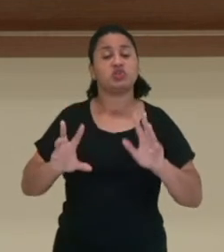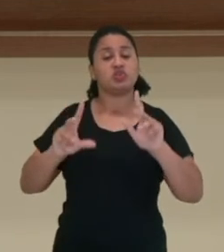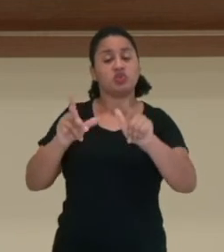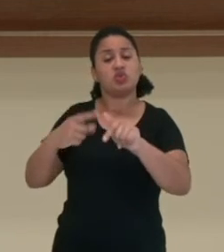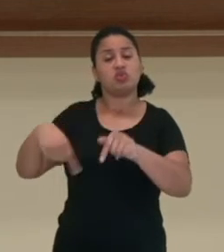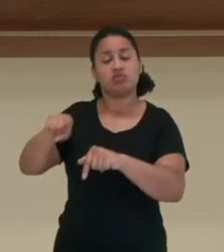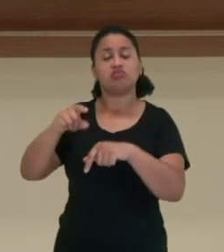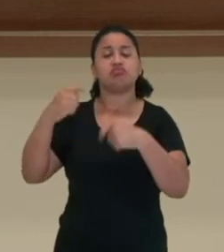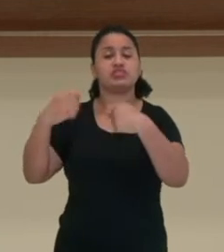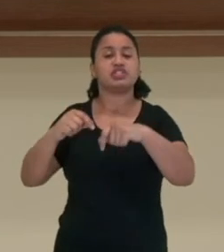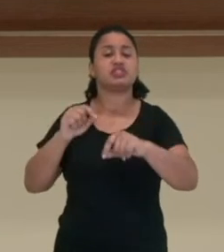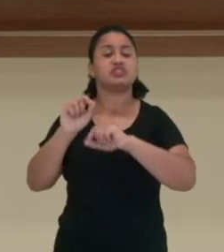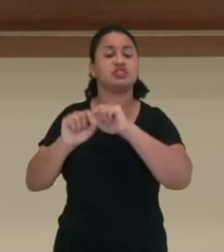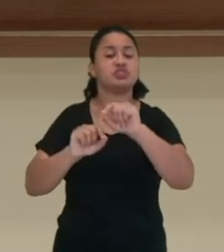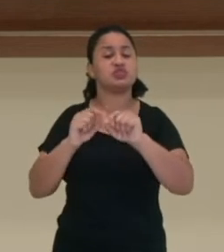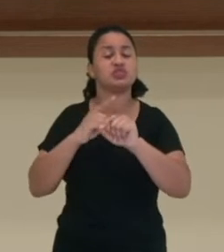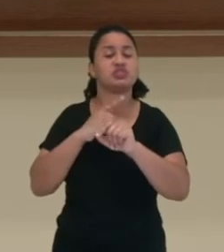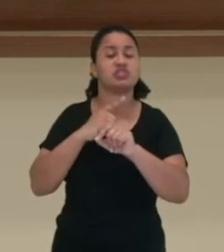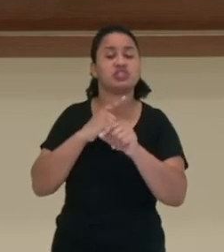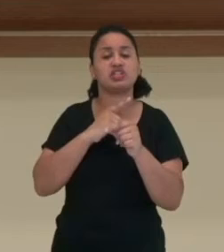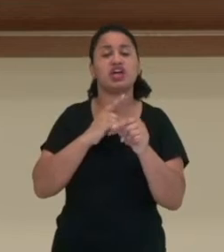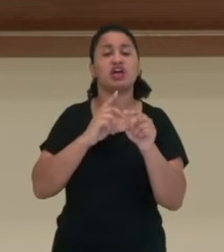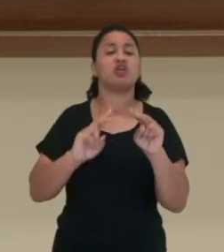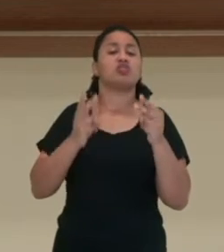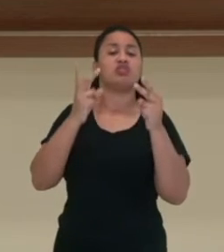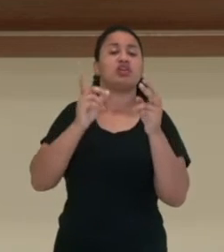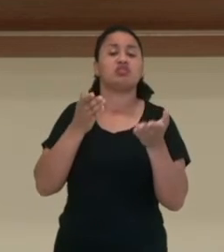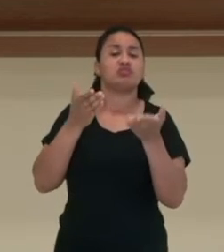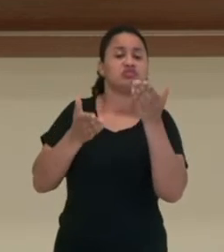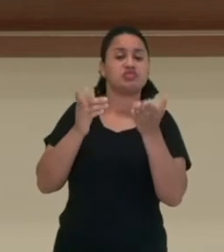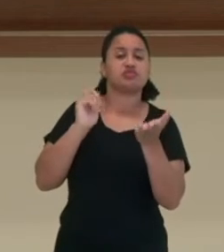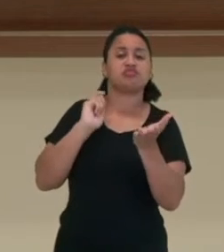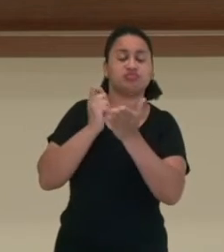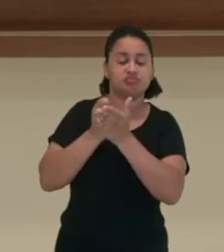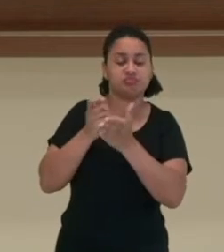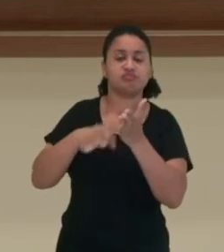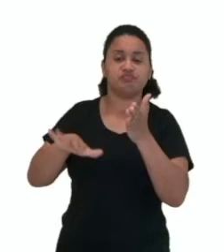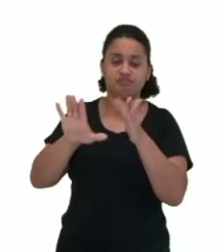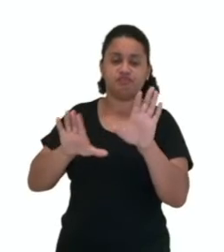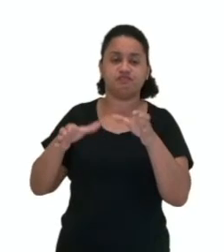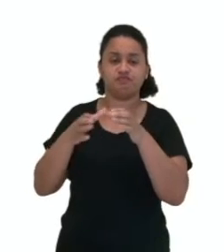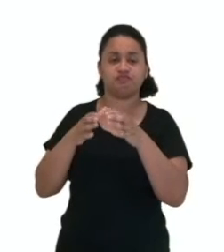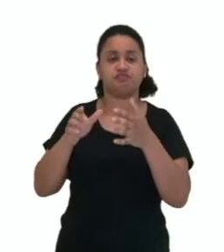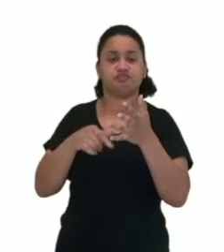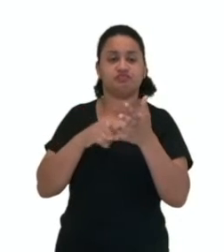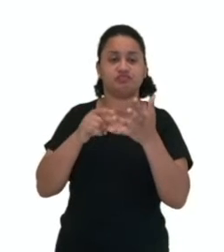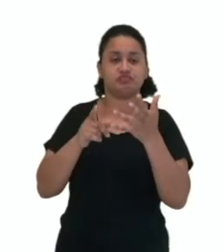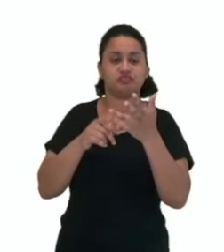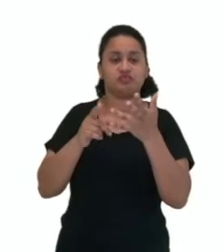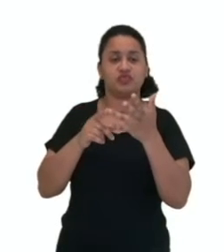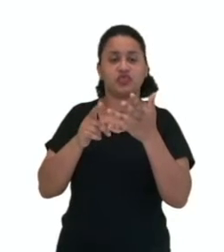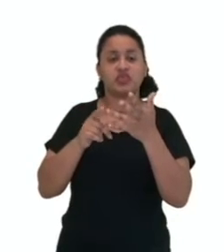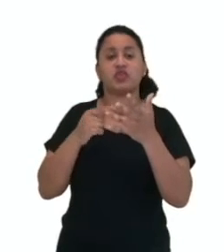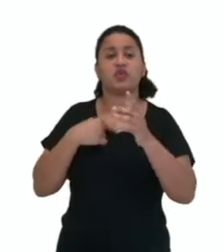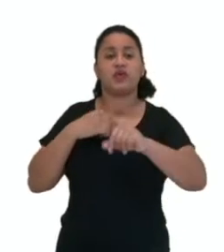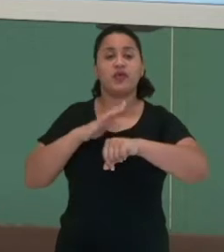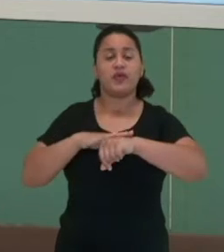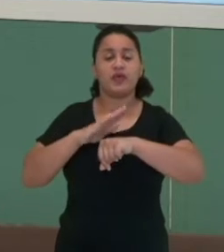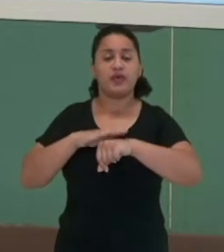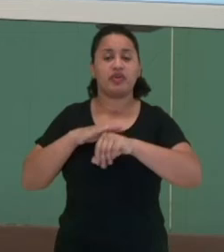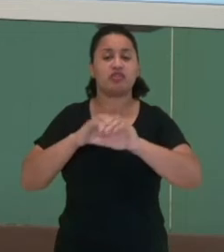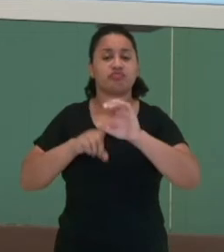eles vão ter uma participação equivalente dentro dessas cooperativas. Autonomia e